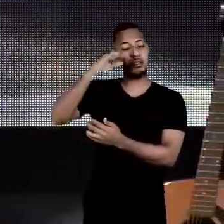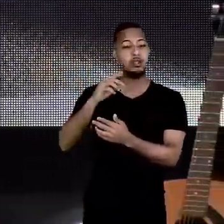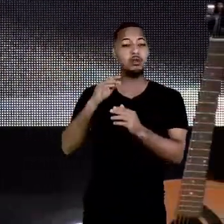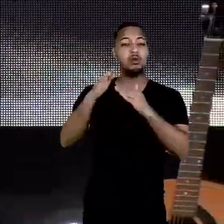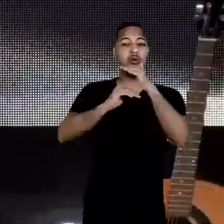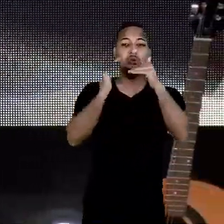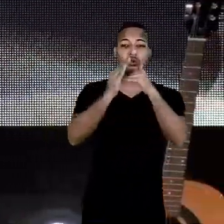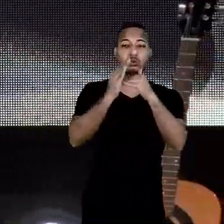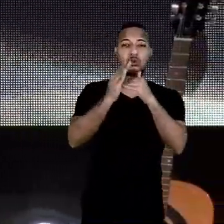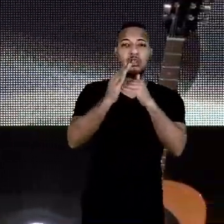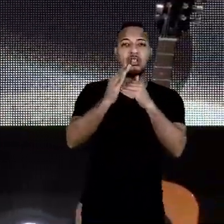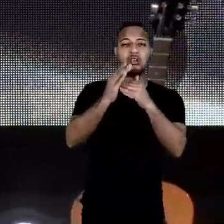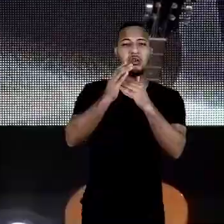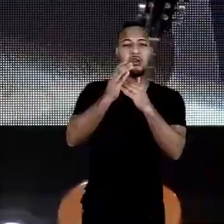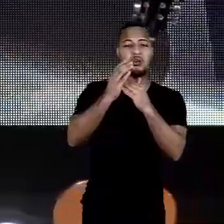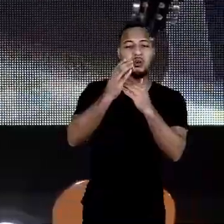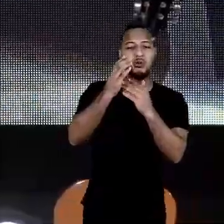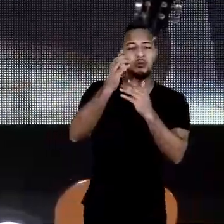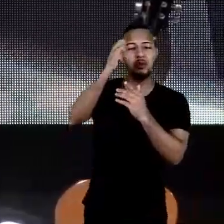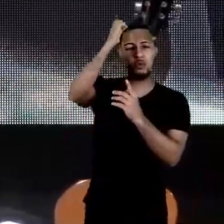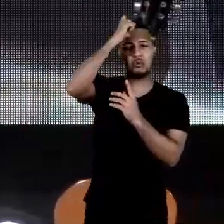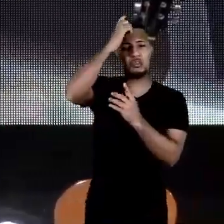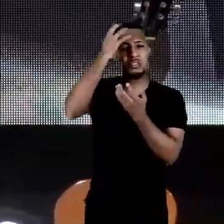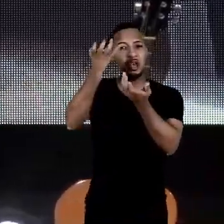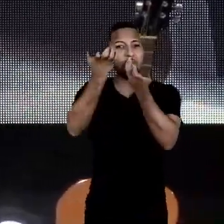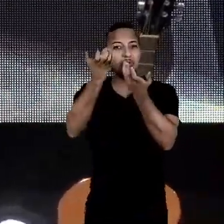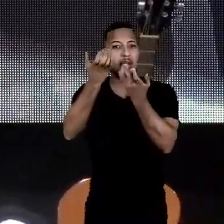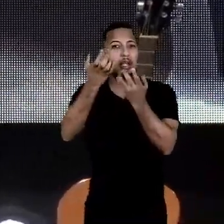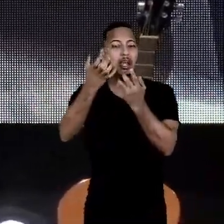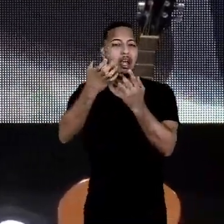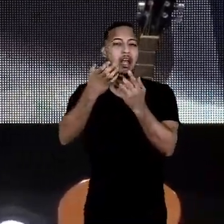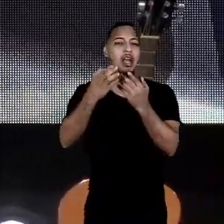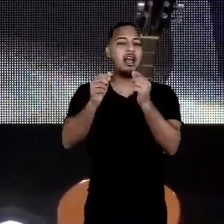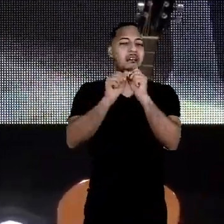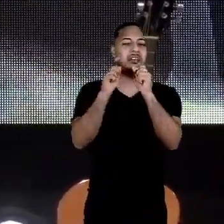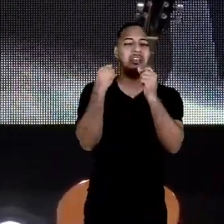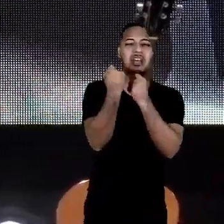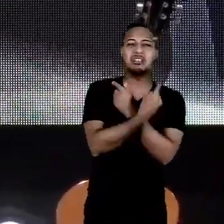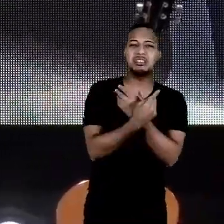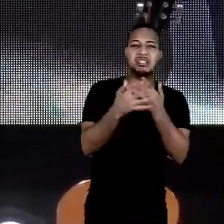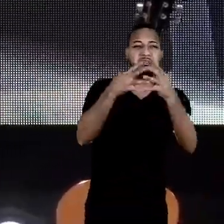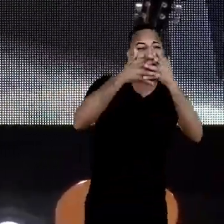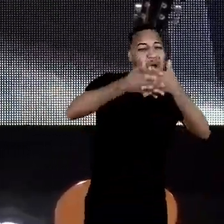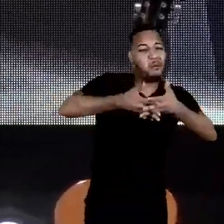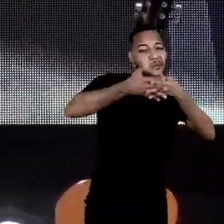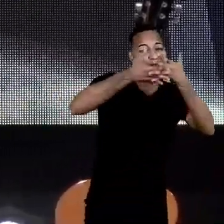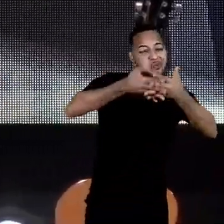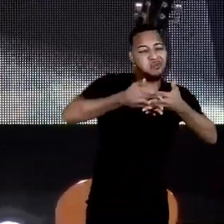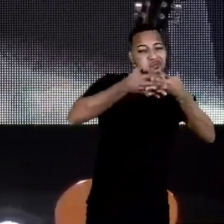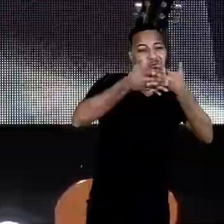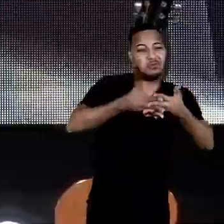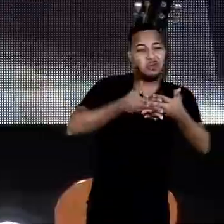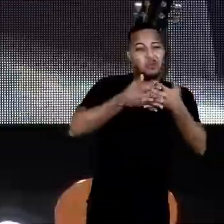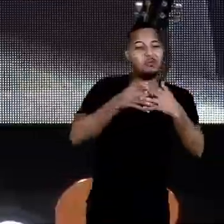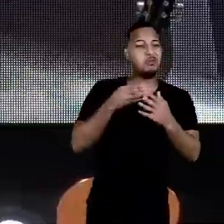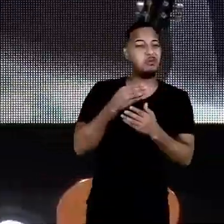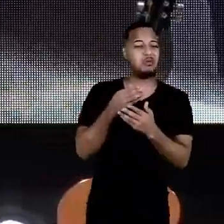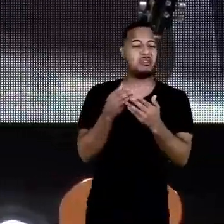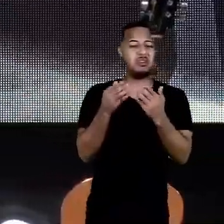diabo coloca é para seduzir, é para enganar as pessoas que estão em um mundo buscando atrativos, aventuras,